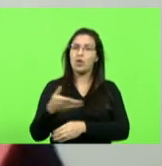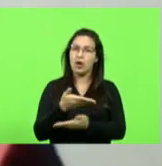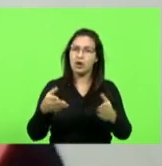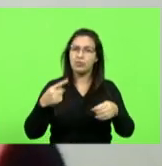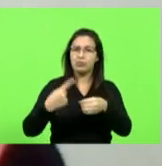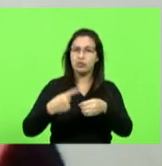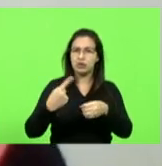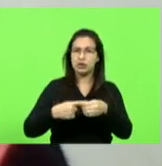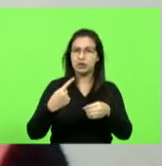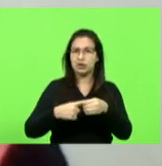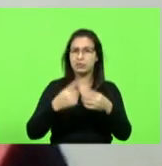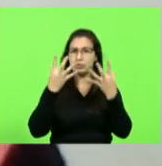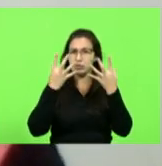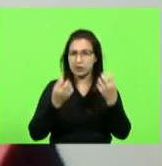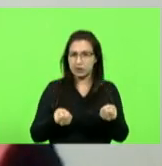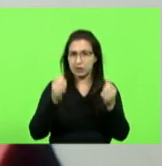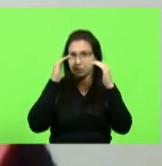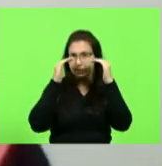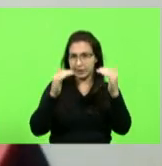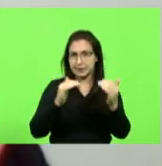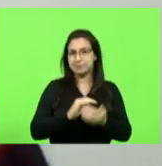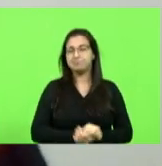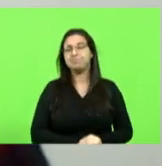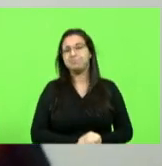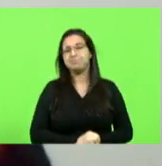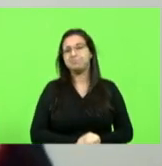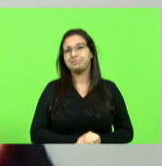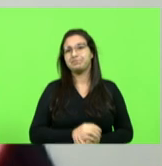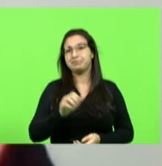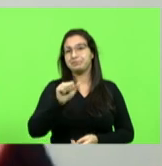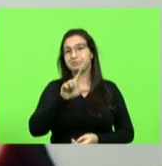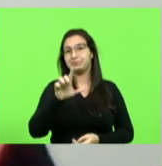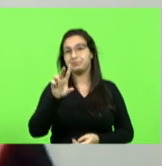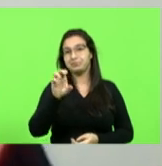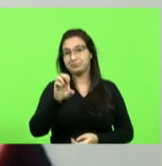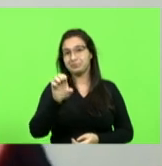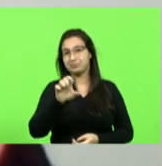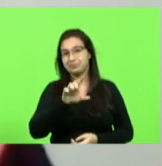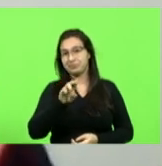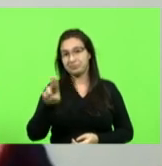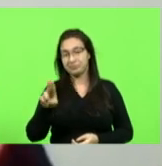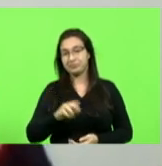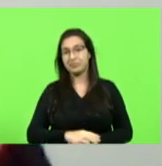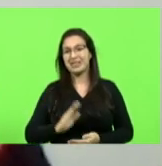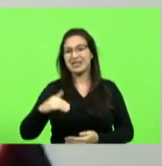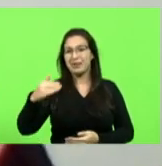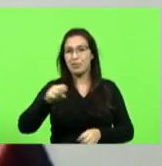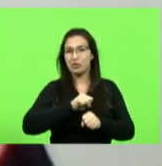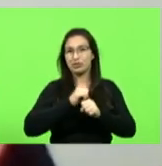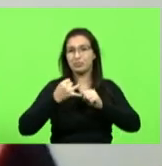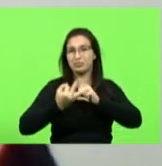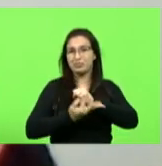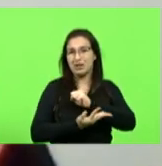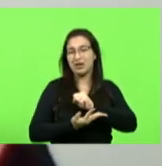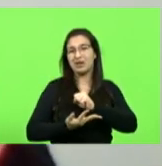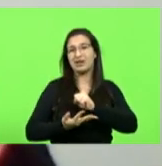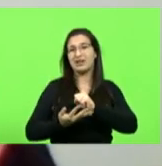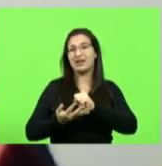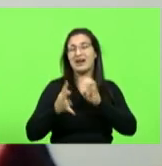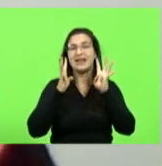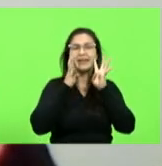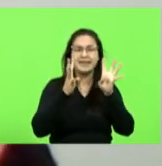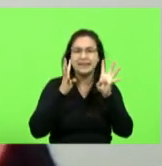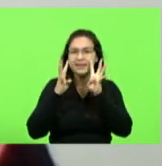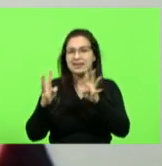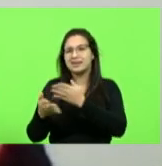o exemplo. Professor Alceu Júnior Maciel, o pós-pandemia exigirá ainda mais atenção aos